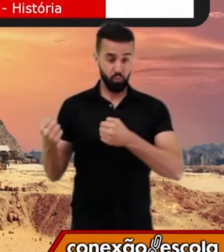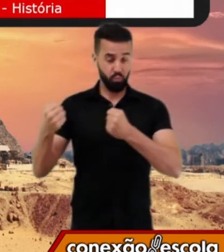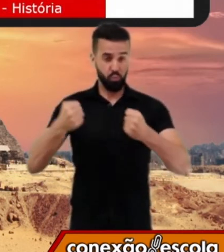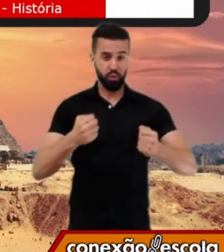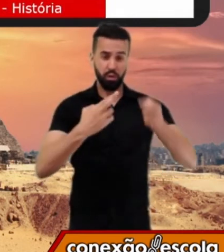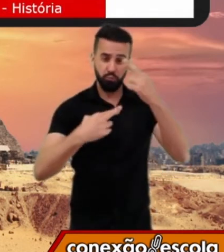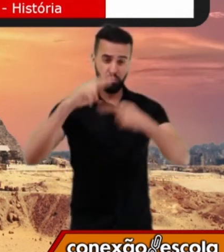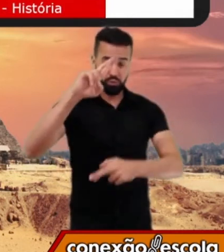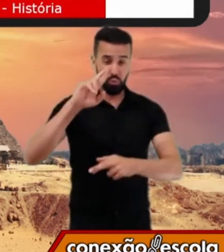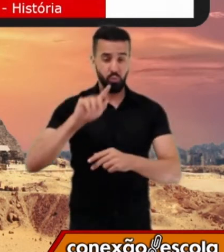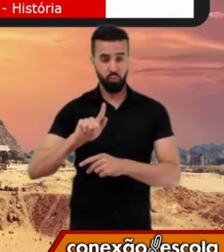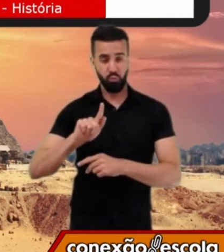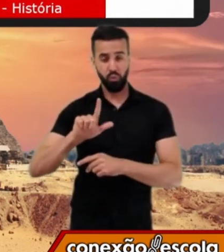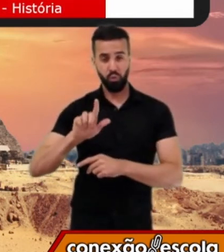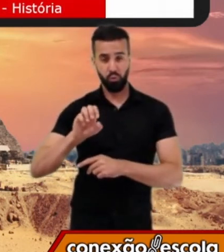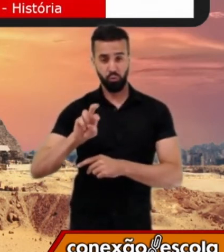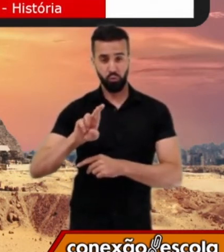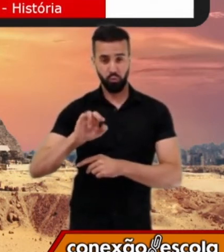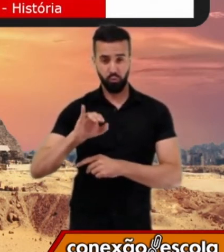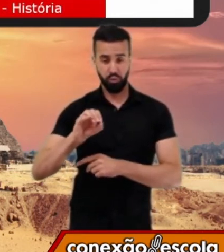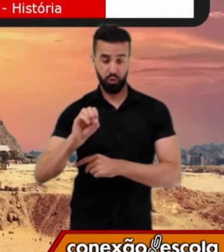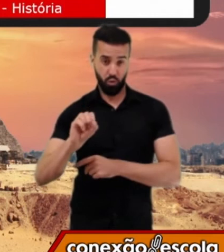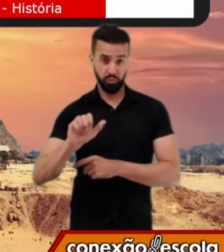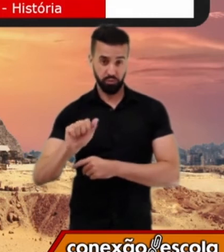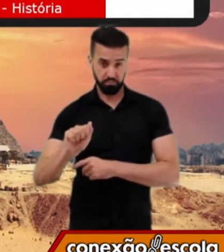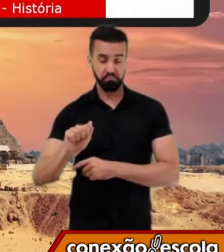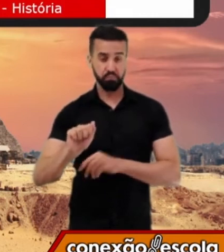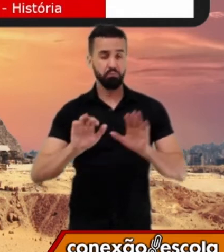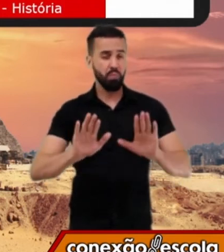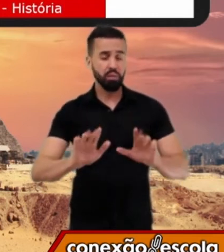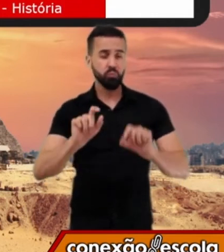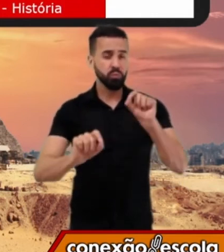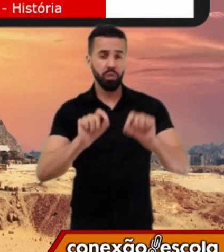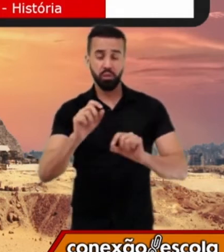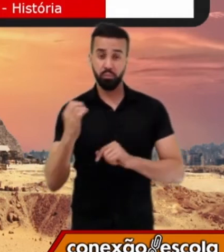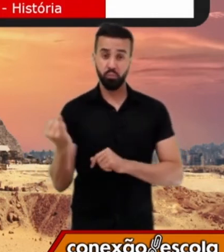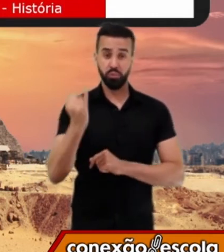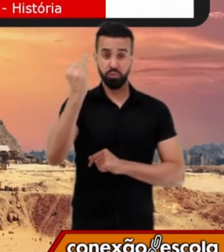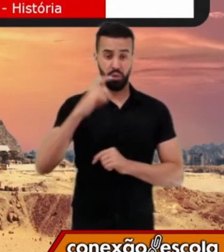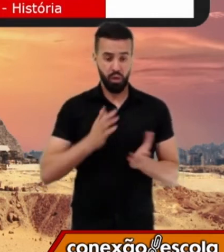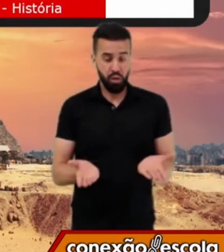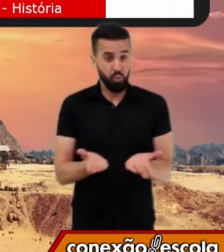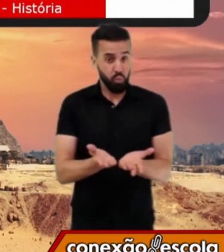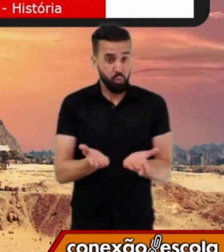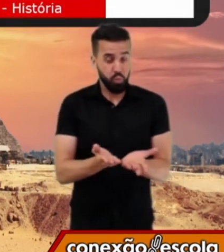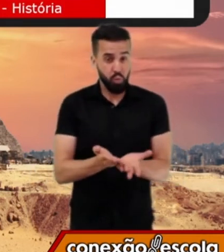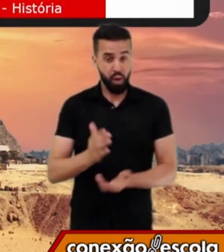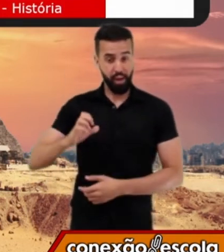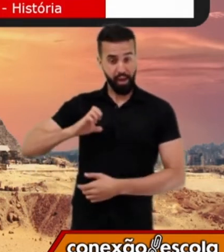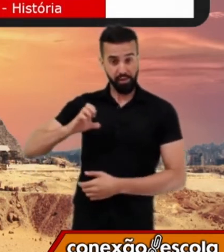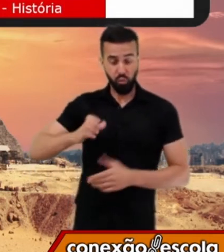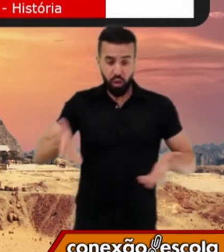Revolução Gloriosa. E um detalhe muito importante é justamente a ética protestante que estimulava o